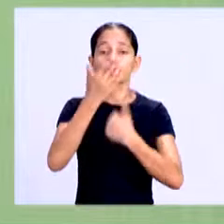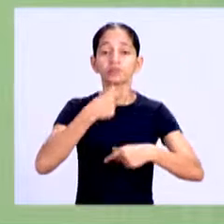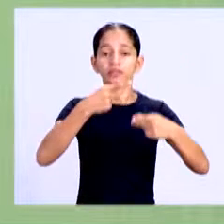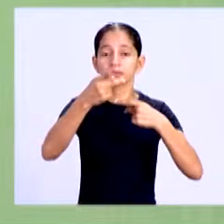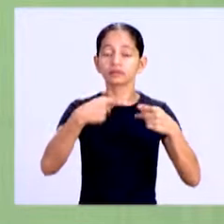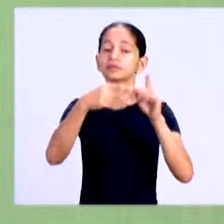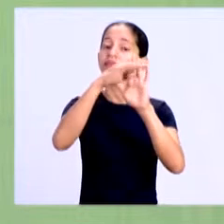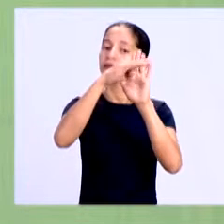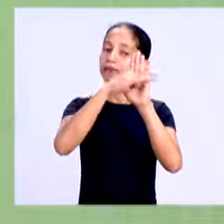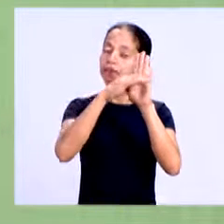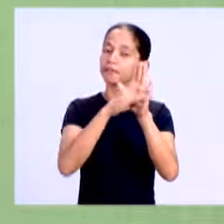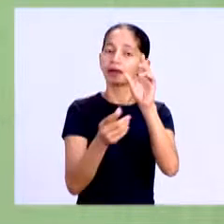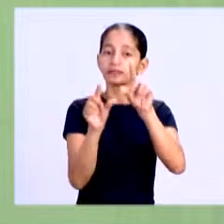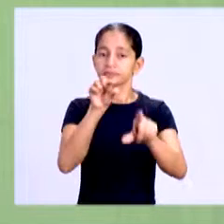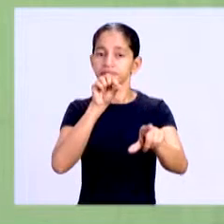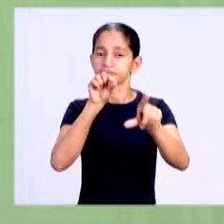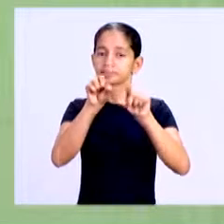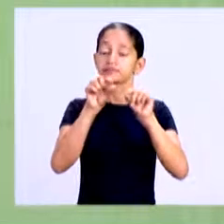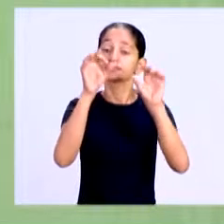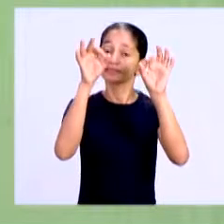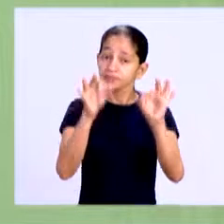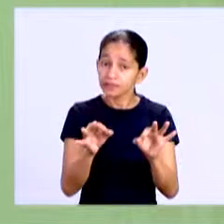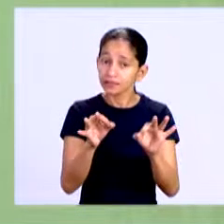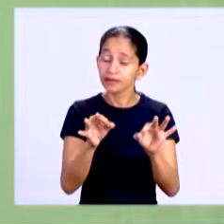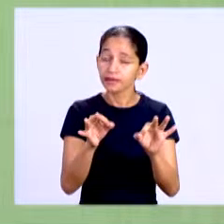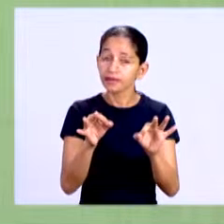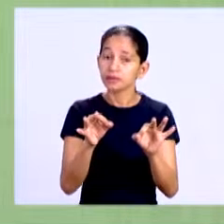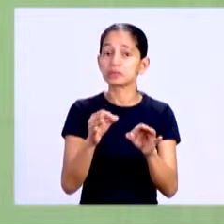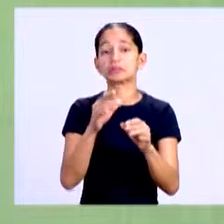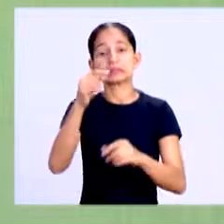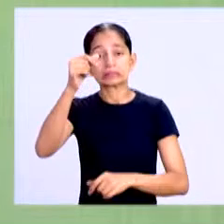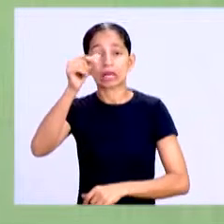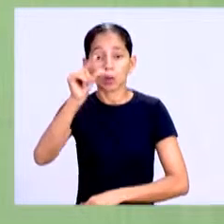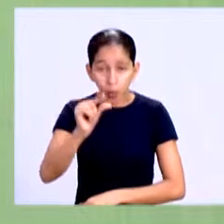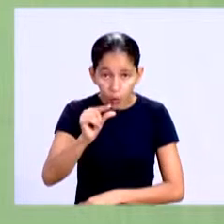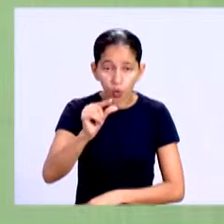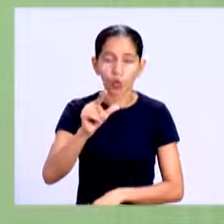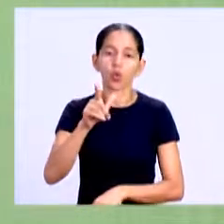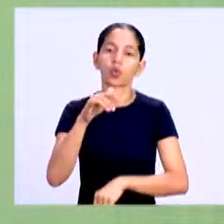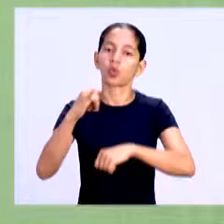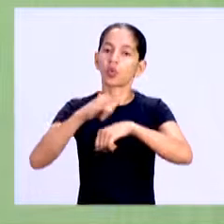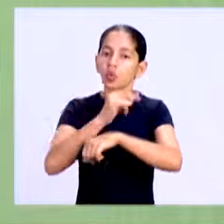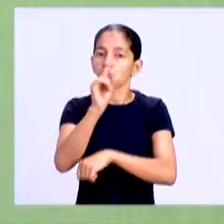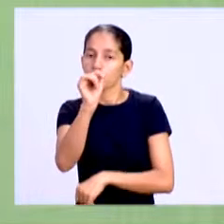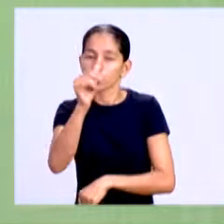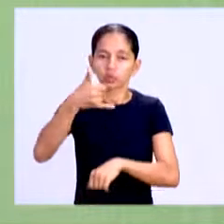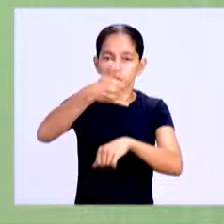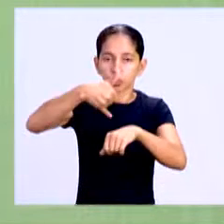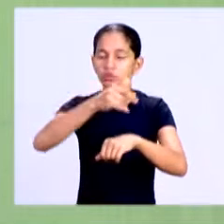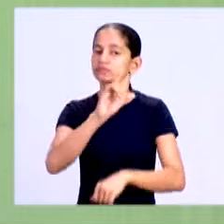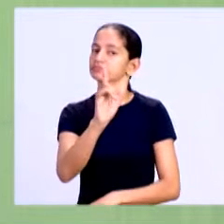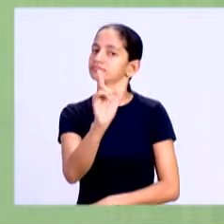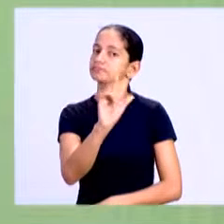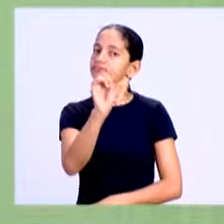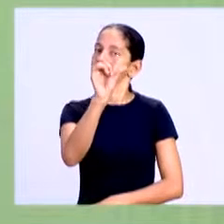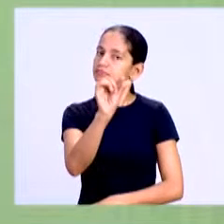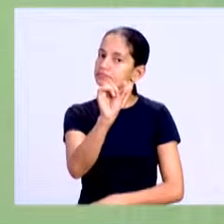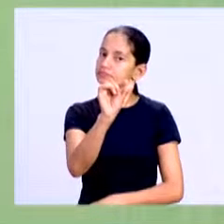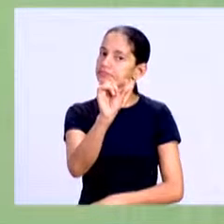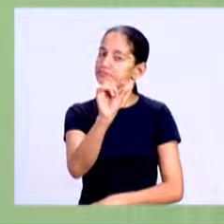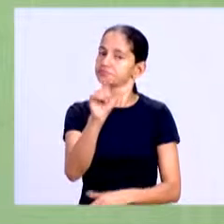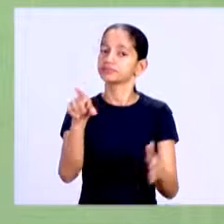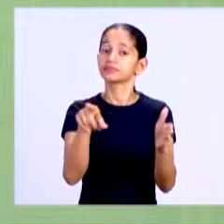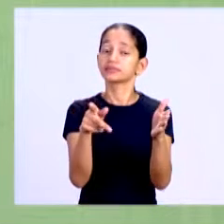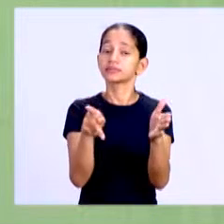né? Uma alimentação pobre em sal, pobre em gordura, ingerir alimentos com